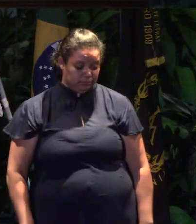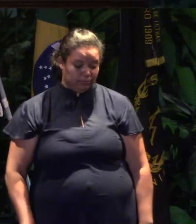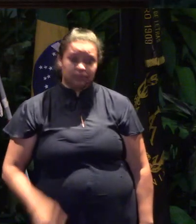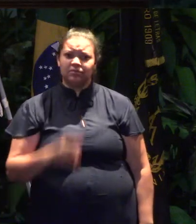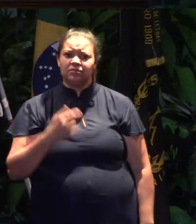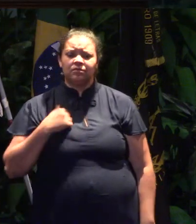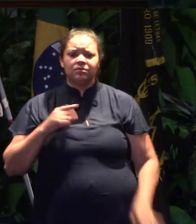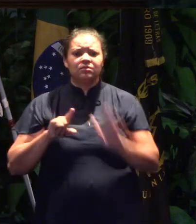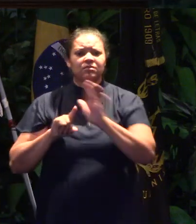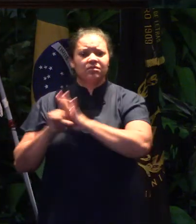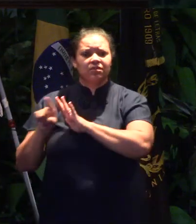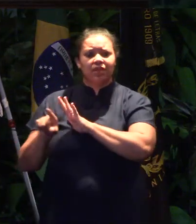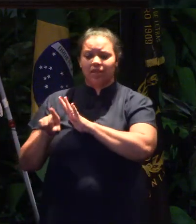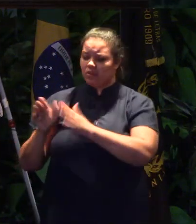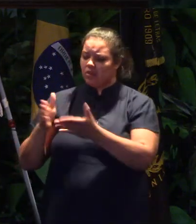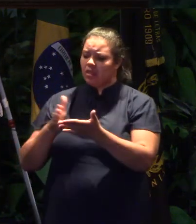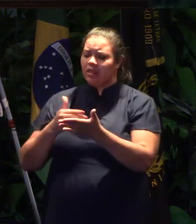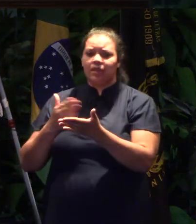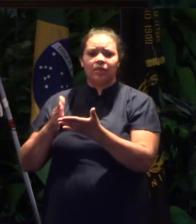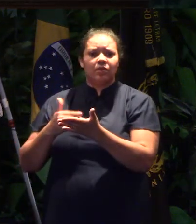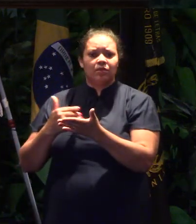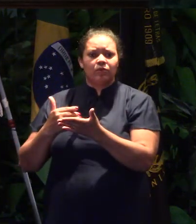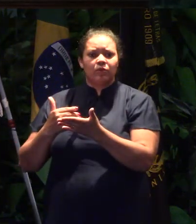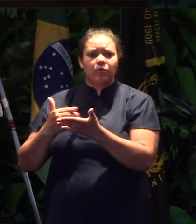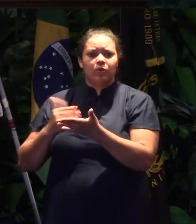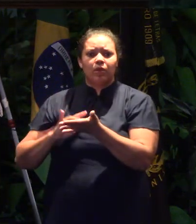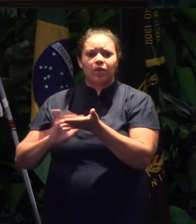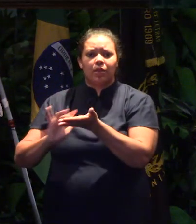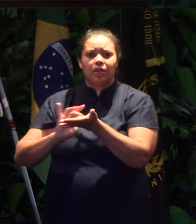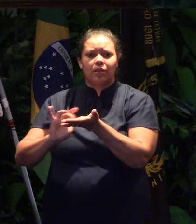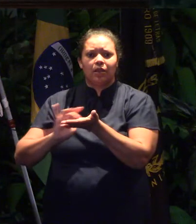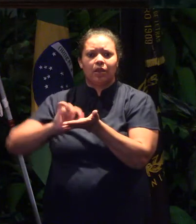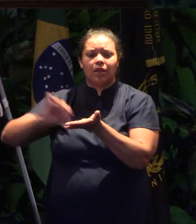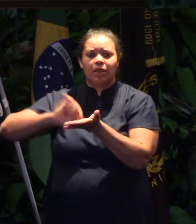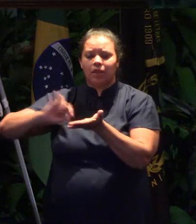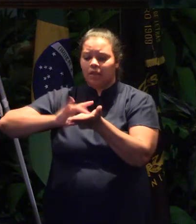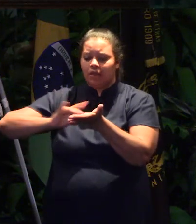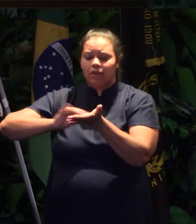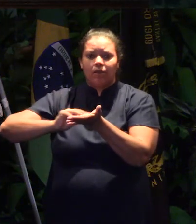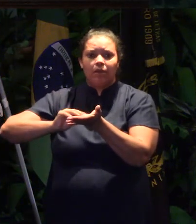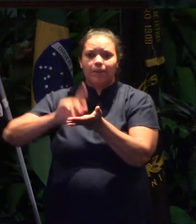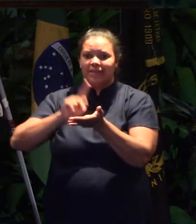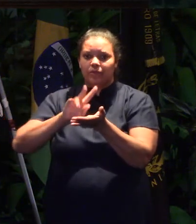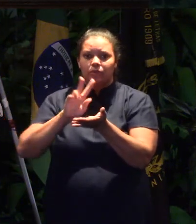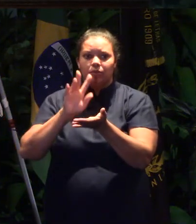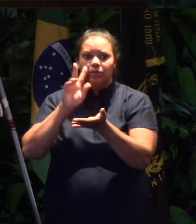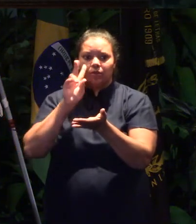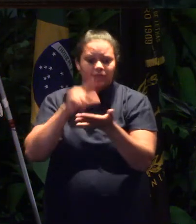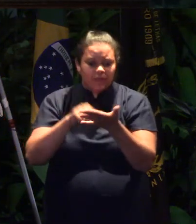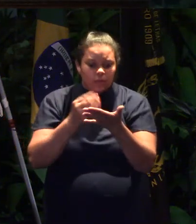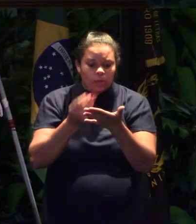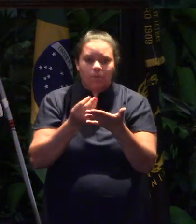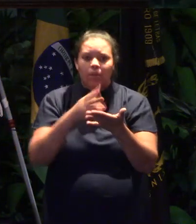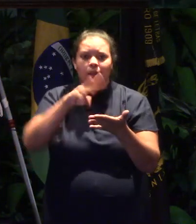falei assim, Clarice, o livro é escrito em braille, quem não enxerga, como que vai ler